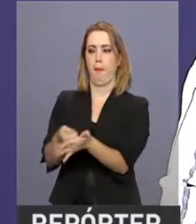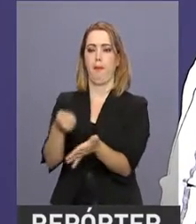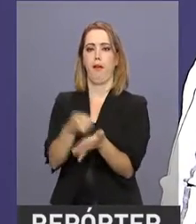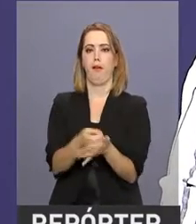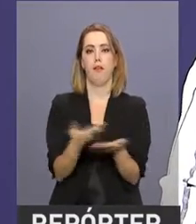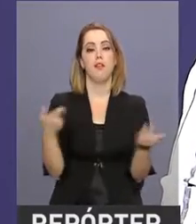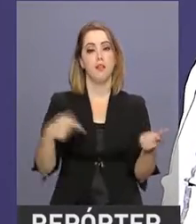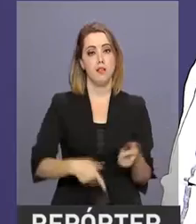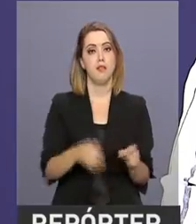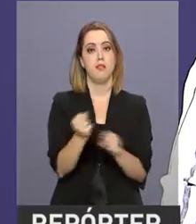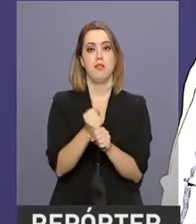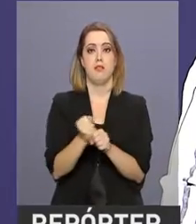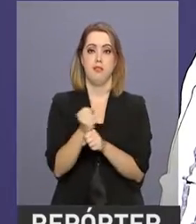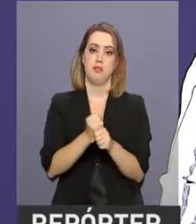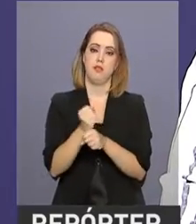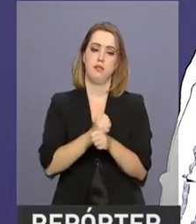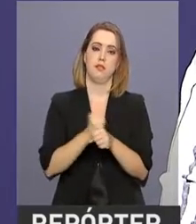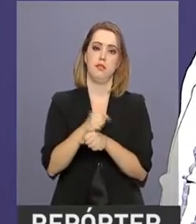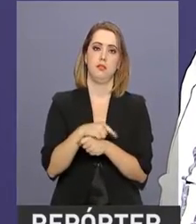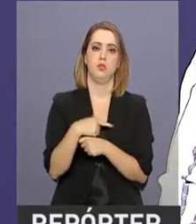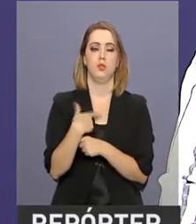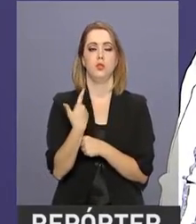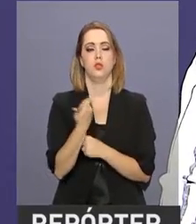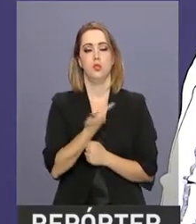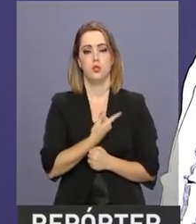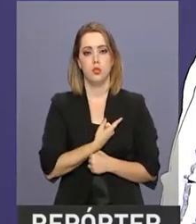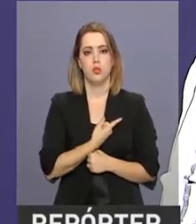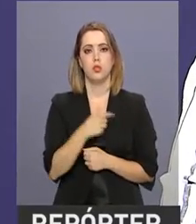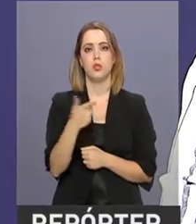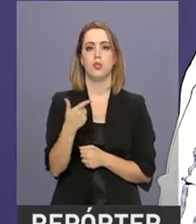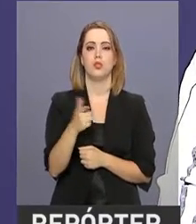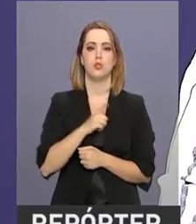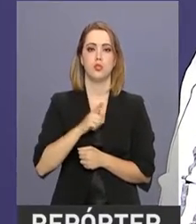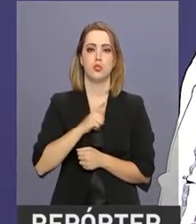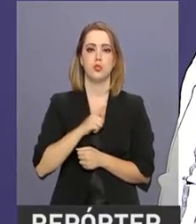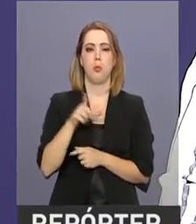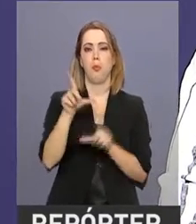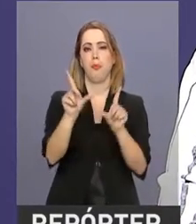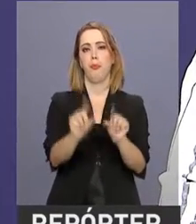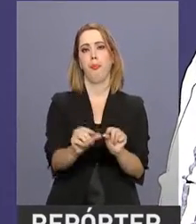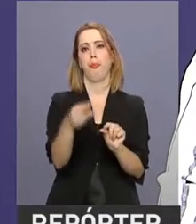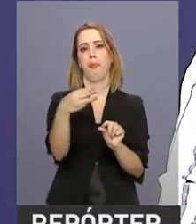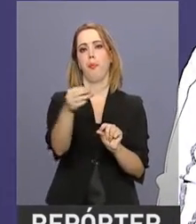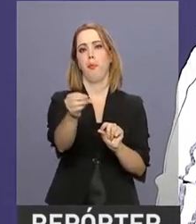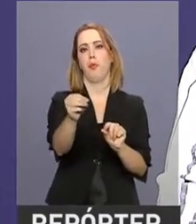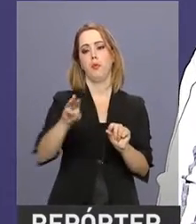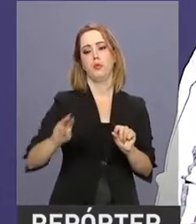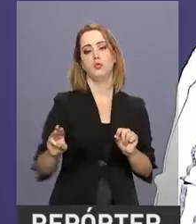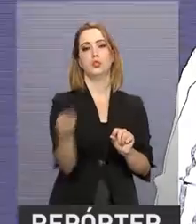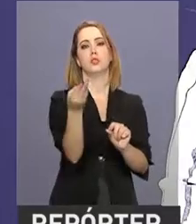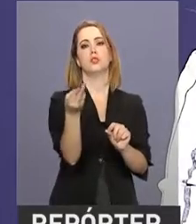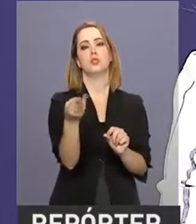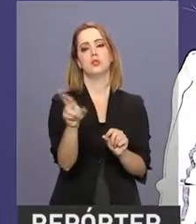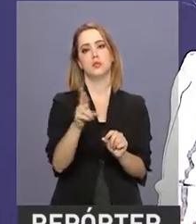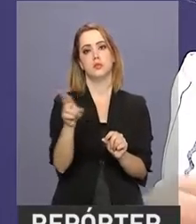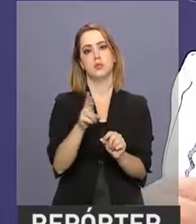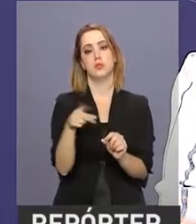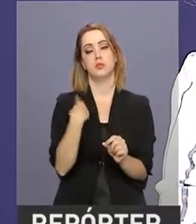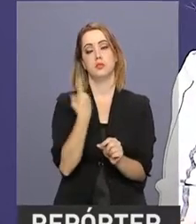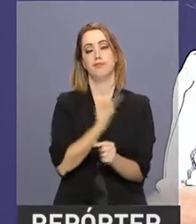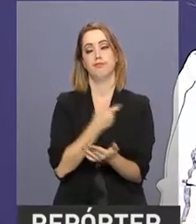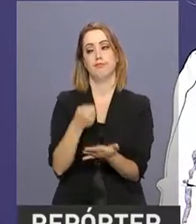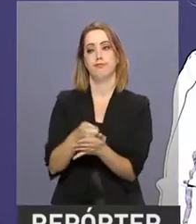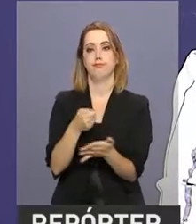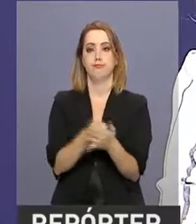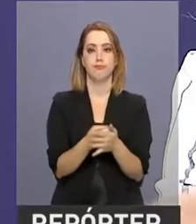orçamento deste ano nós tínhamos um pouquinho menos de 300 milhões de reais pra pagar a taxa por isso nós esperamos